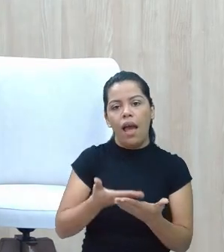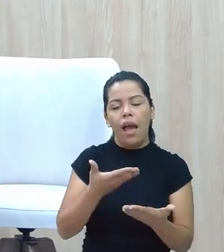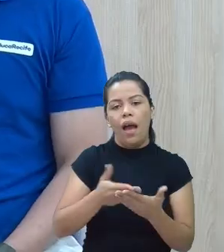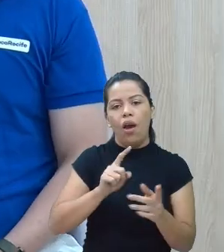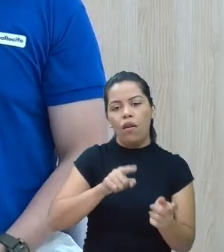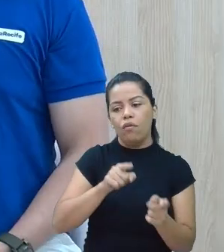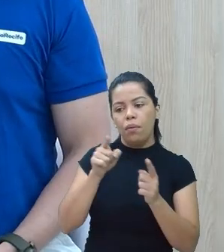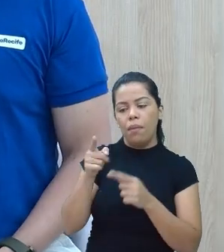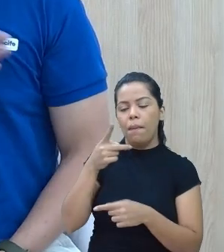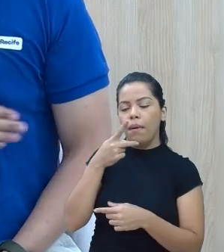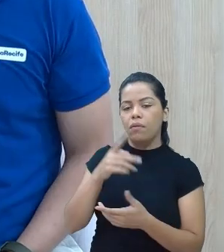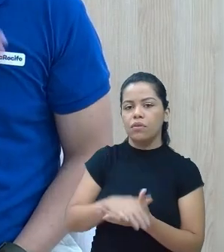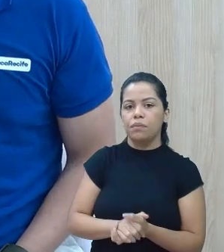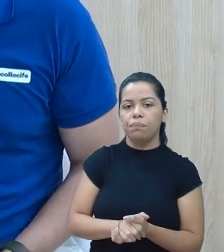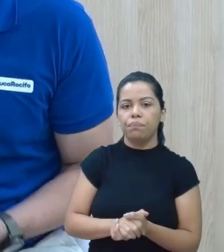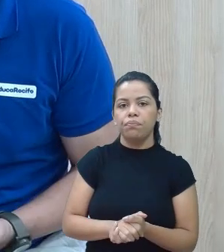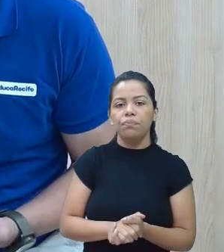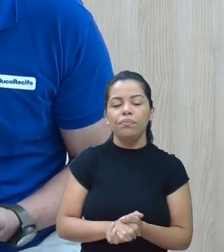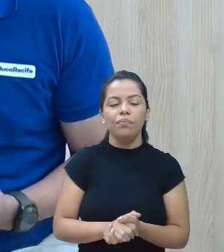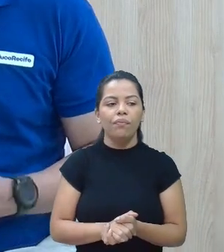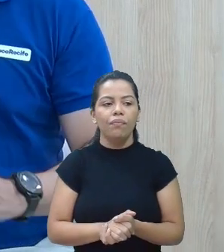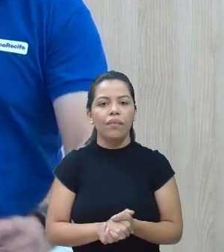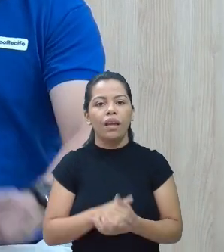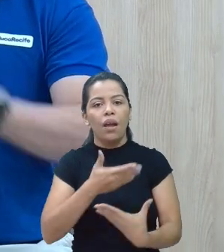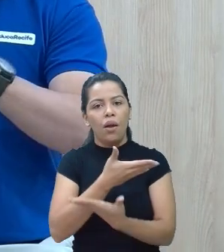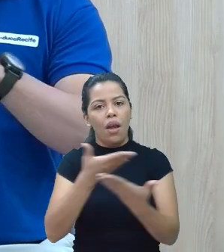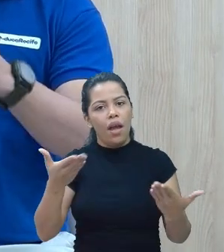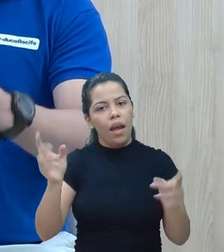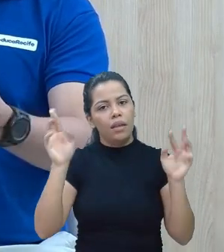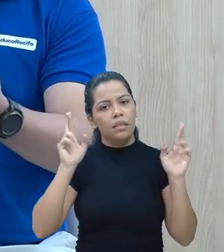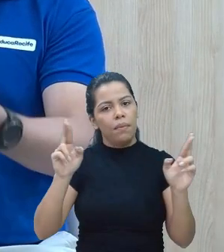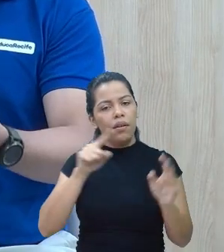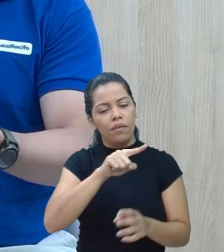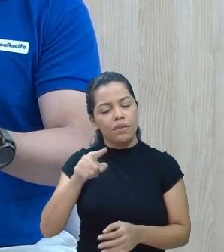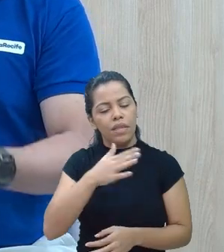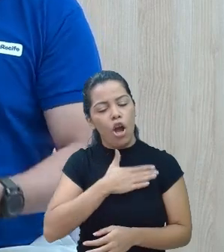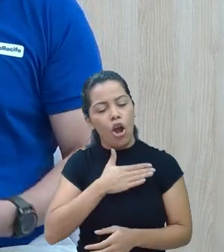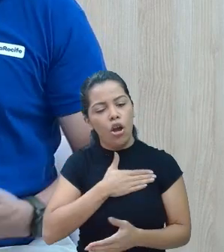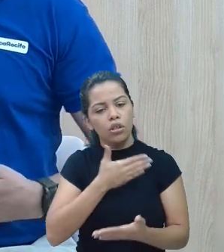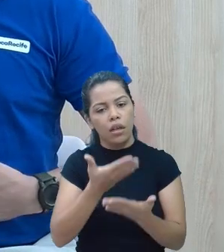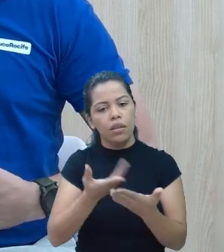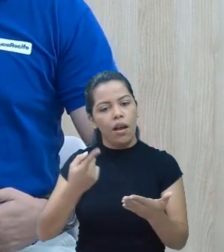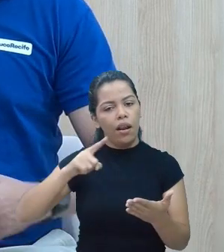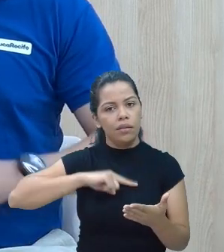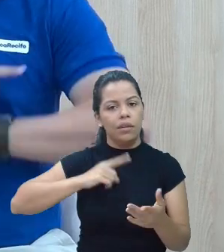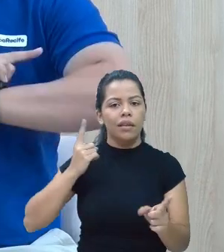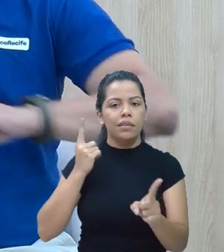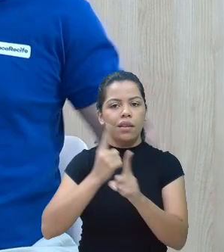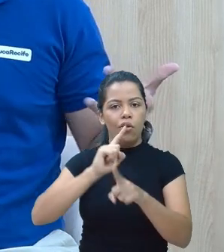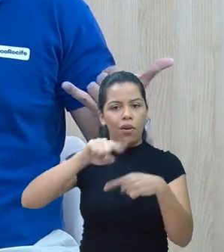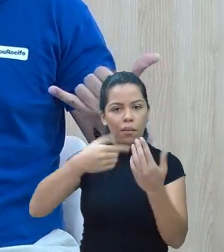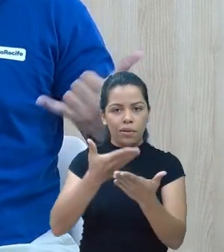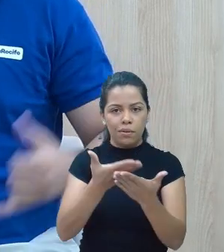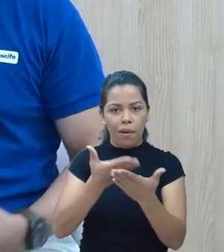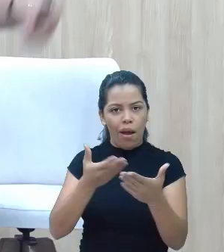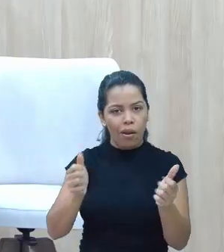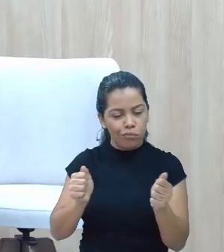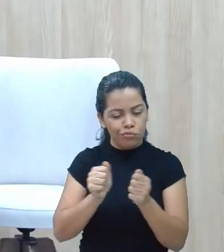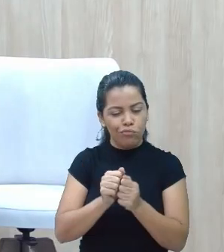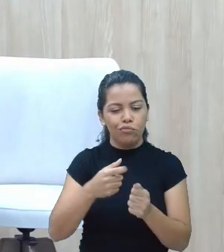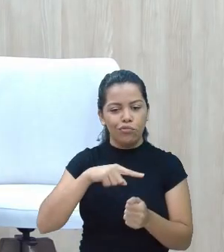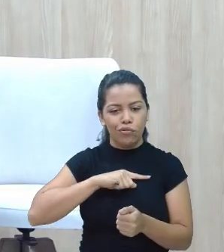depois. Pessoal, eu espero que vocês tenham gostado da aula. A gente se encontra na próxima aula e tamo junto.